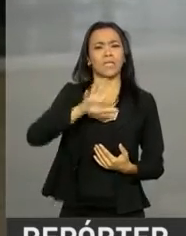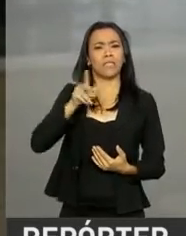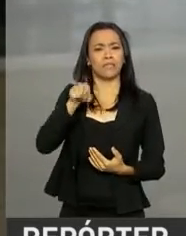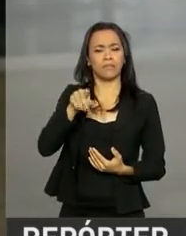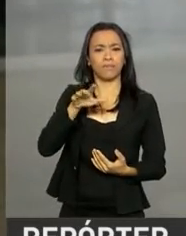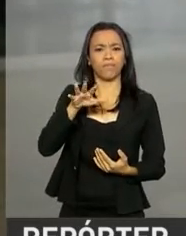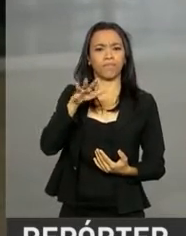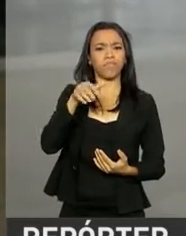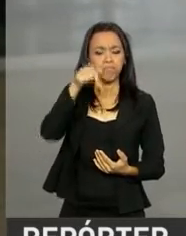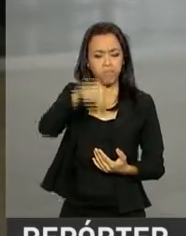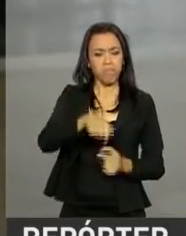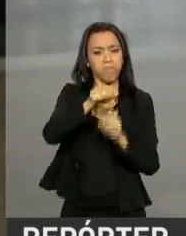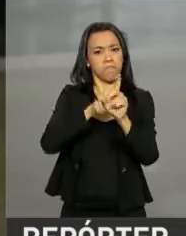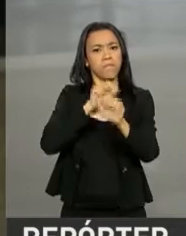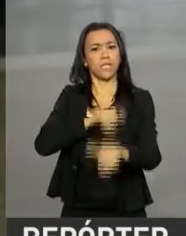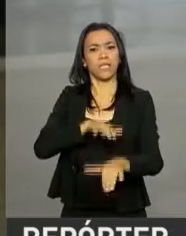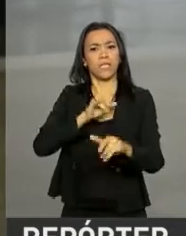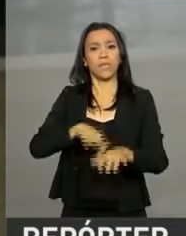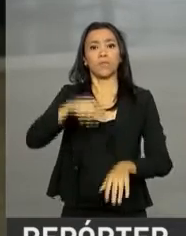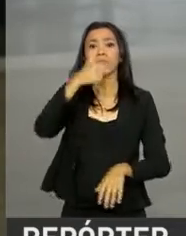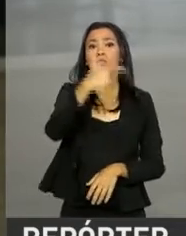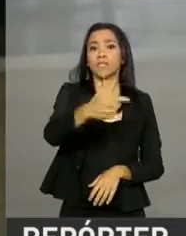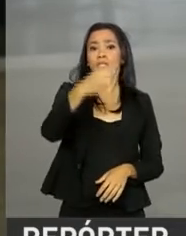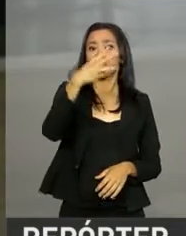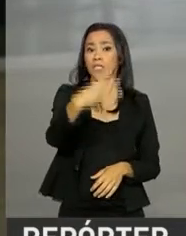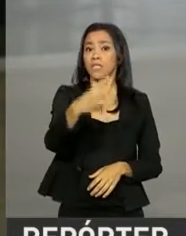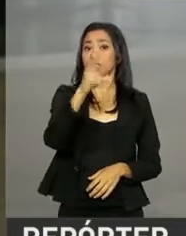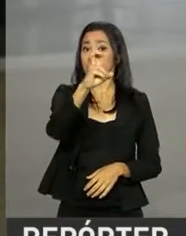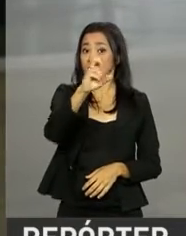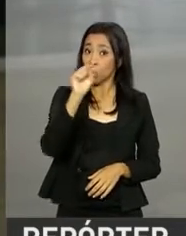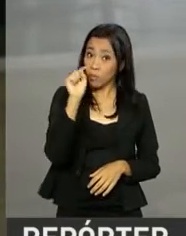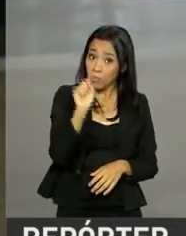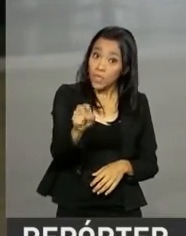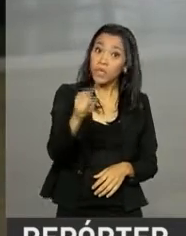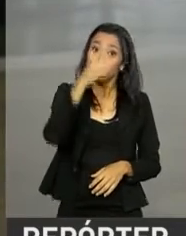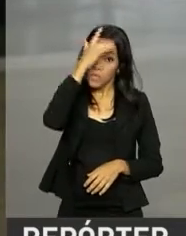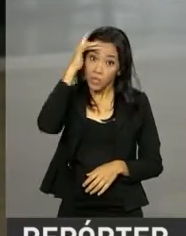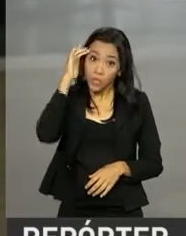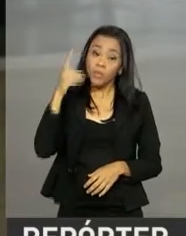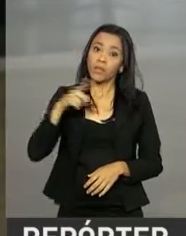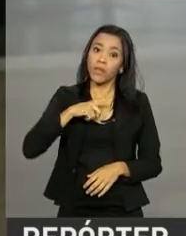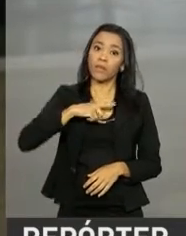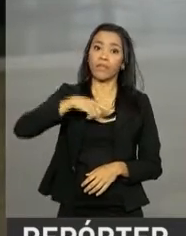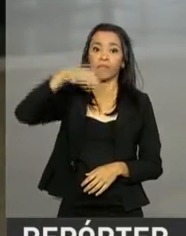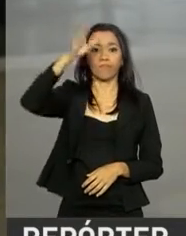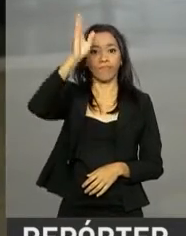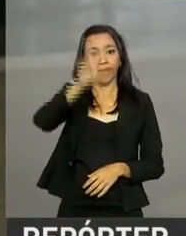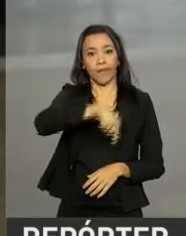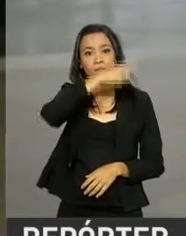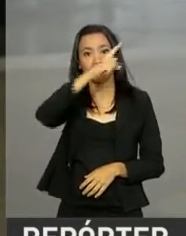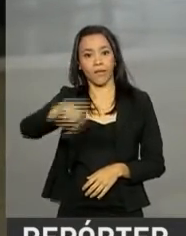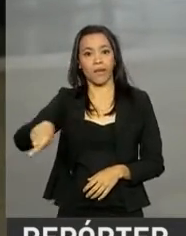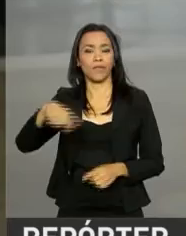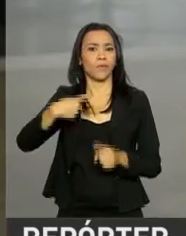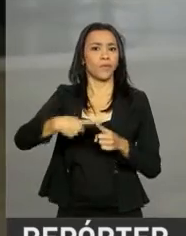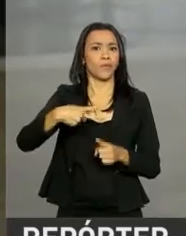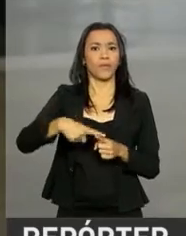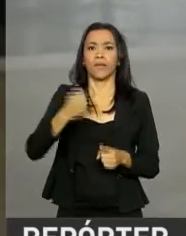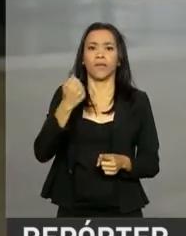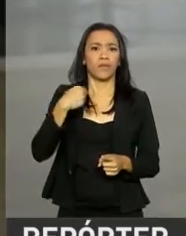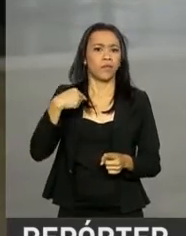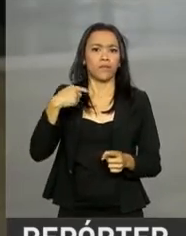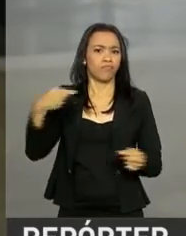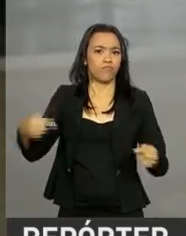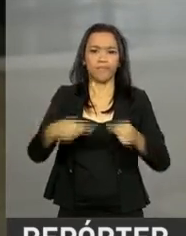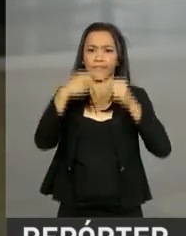setembro cerca de 235 mil famílias tiveram o benefício cancelado por não se enquadrarem mais nas regras